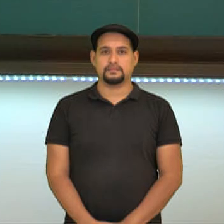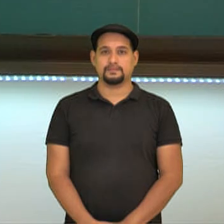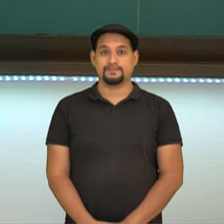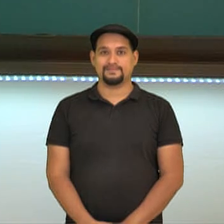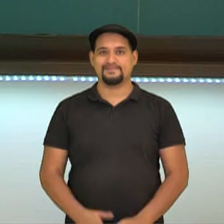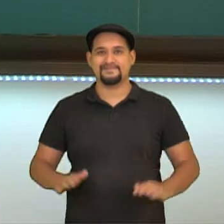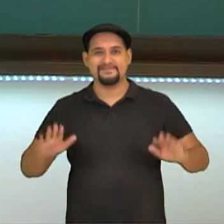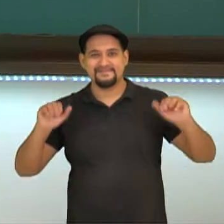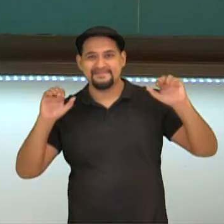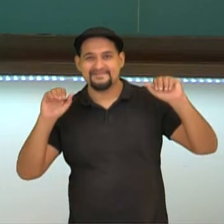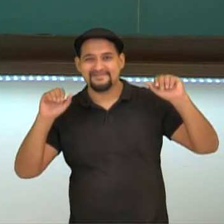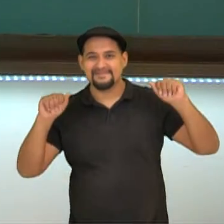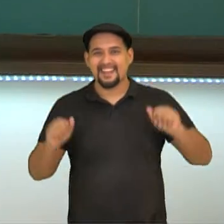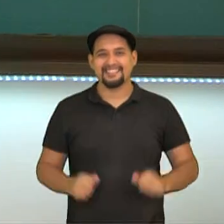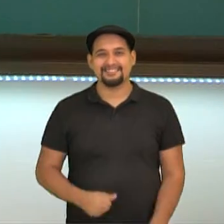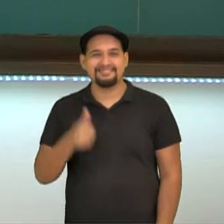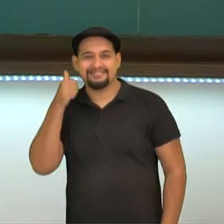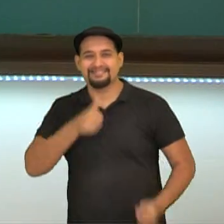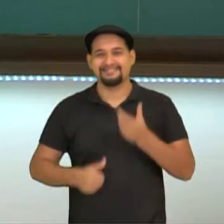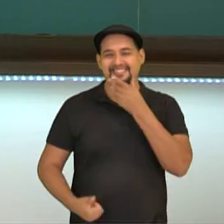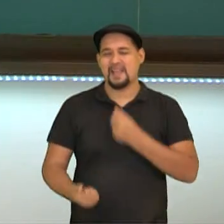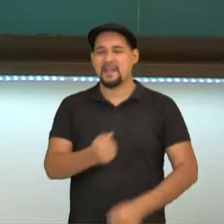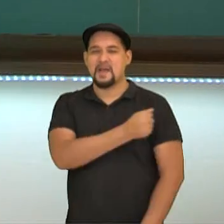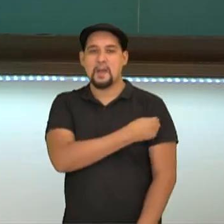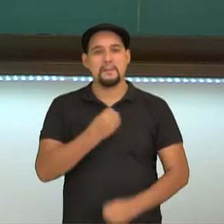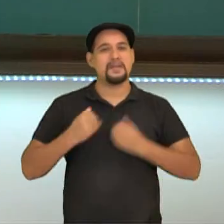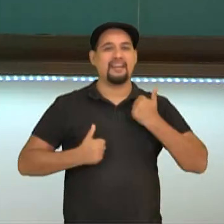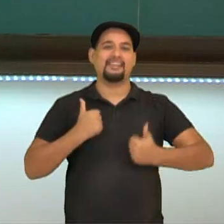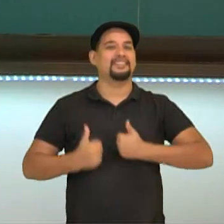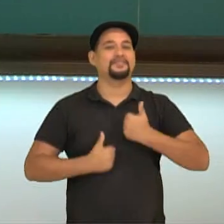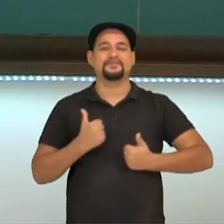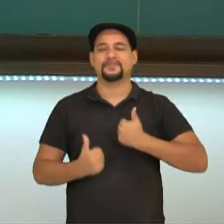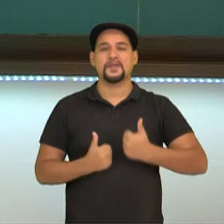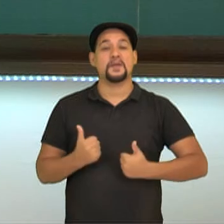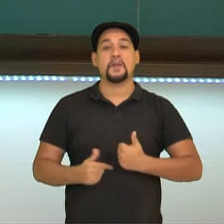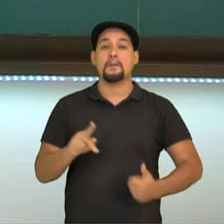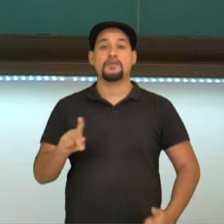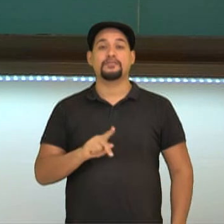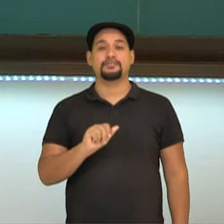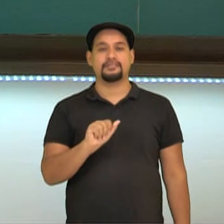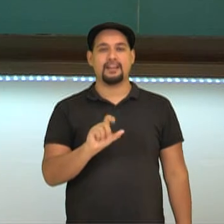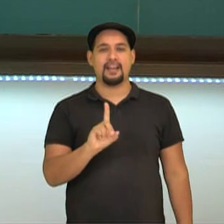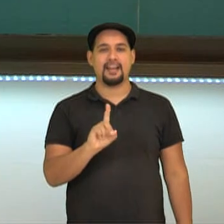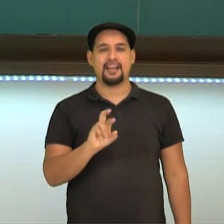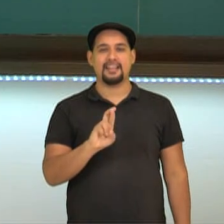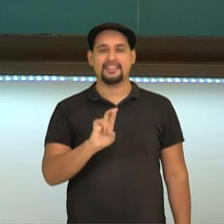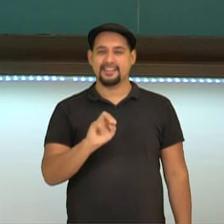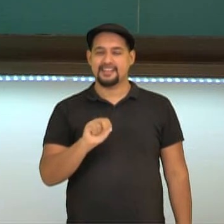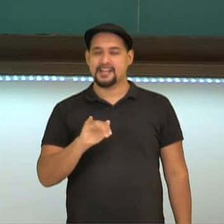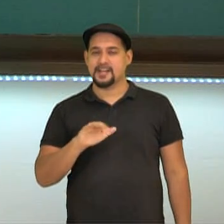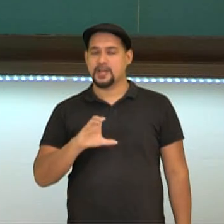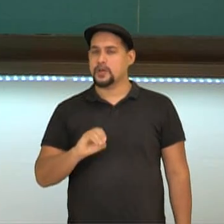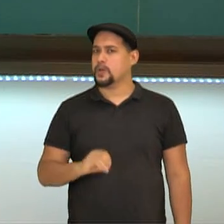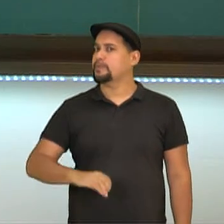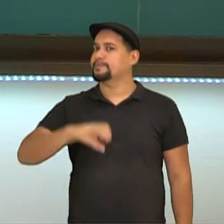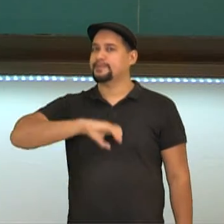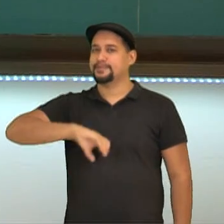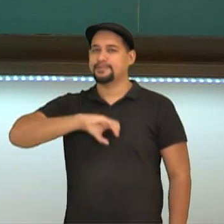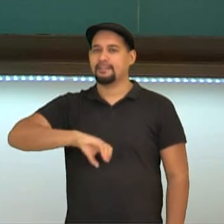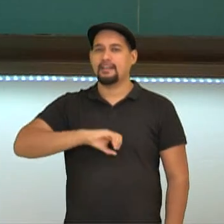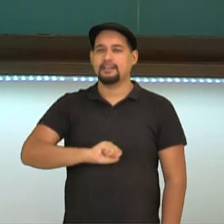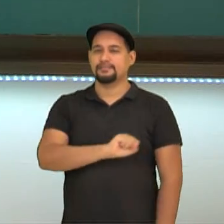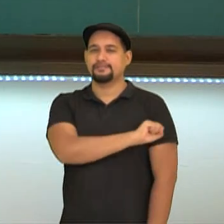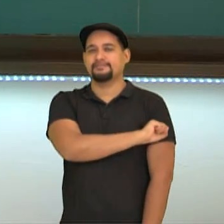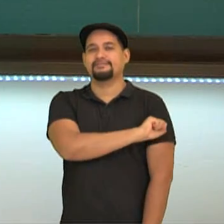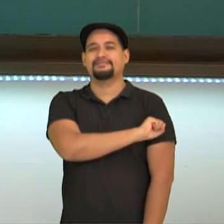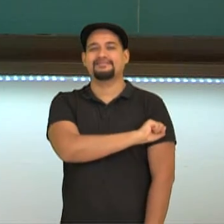E aí, meu querido, e aí, minha querida, tudo bem? Professor Adriano na área, língua portuguesa,